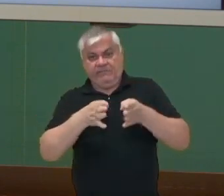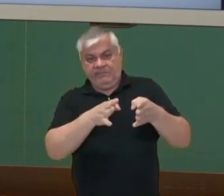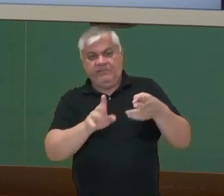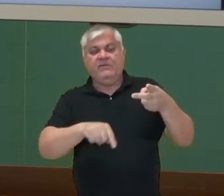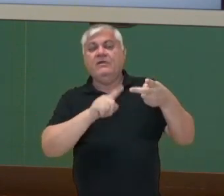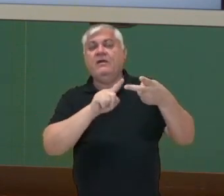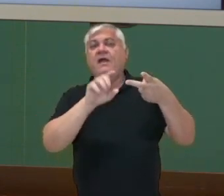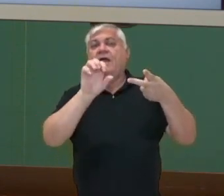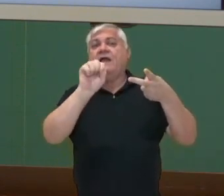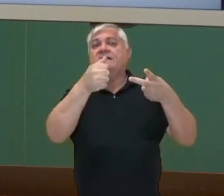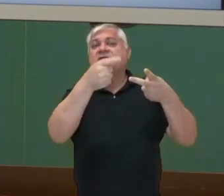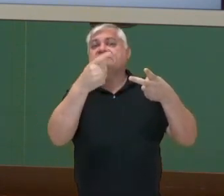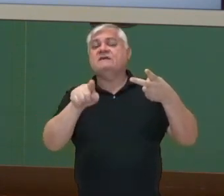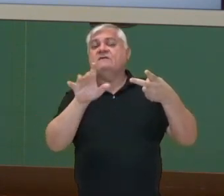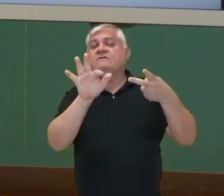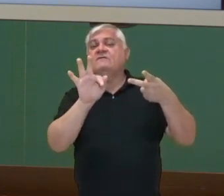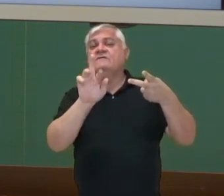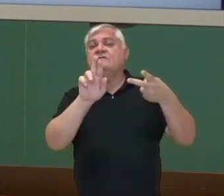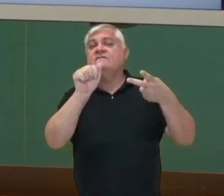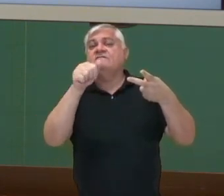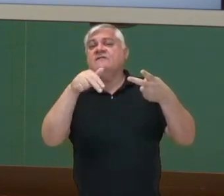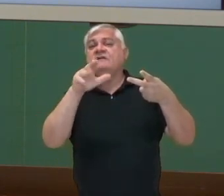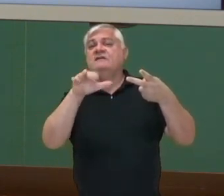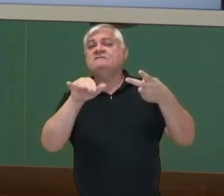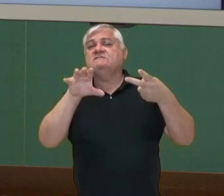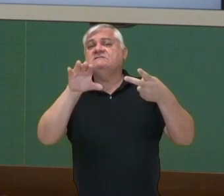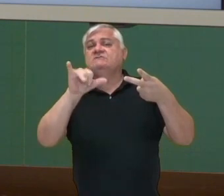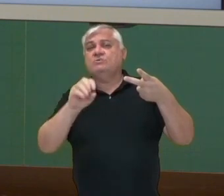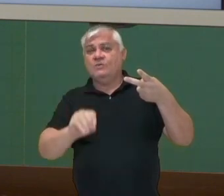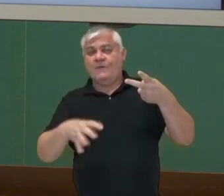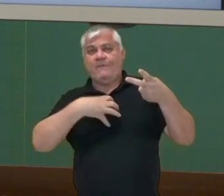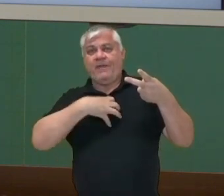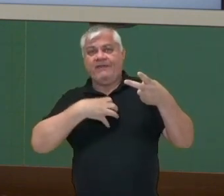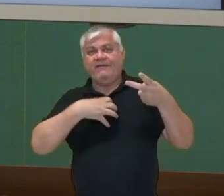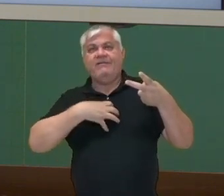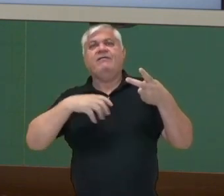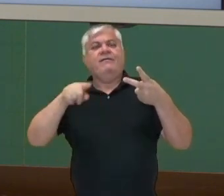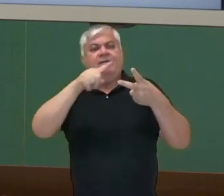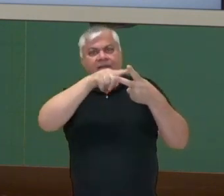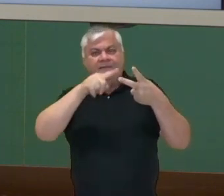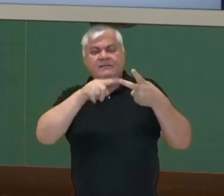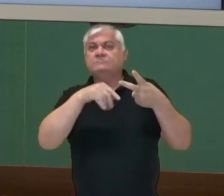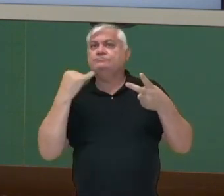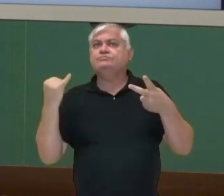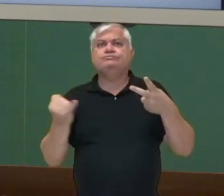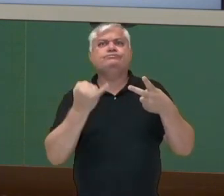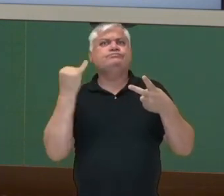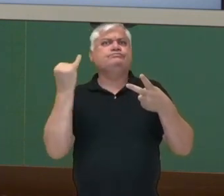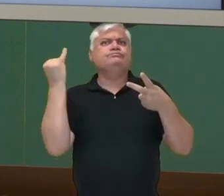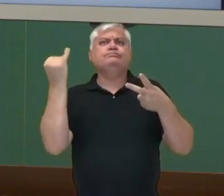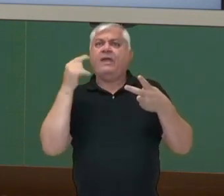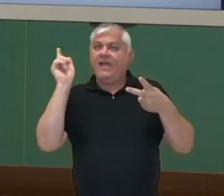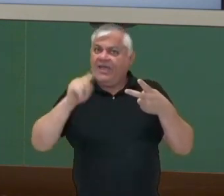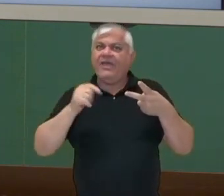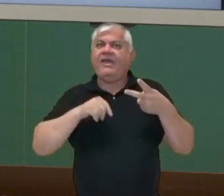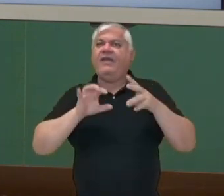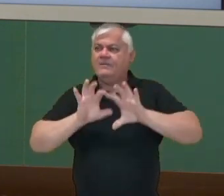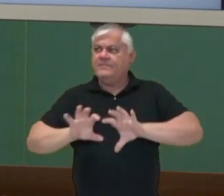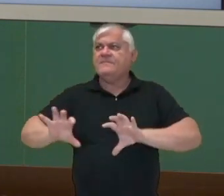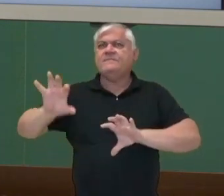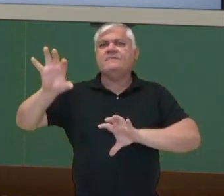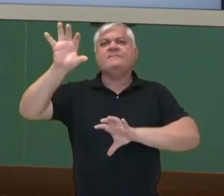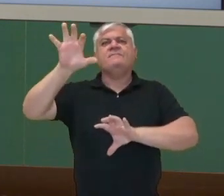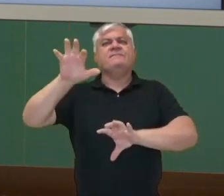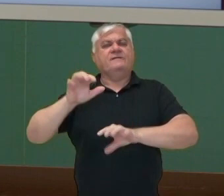de grandes rios do Brasil e que são importantíssimos para diferentes regiões em diferentes